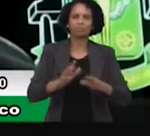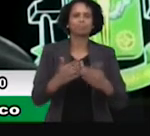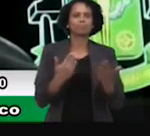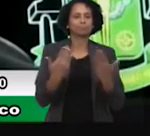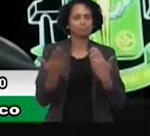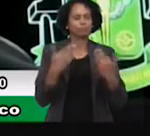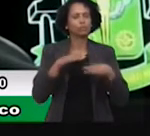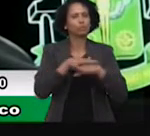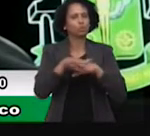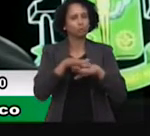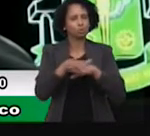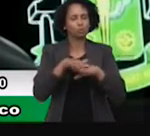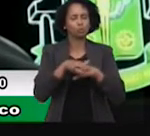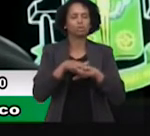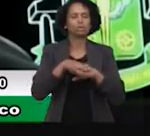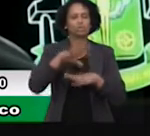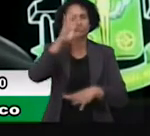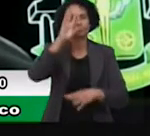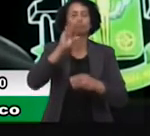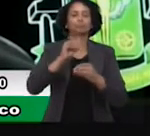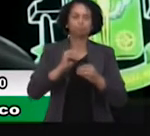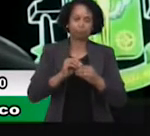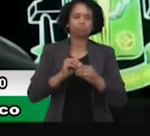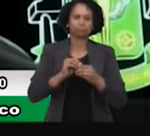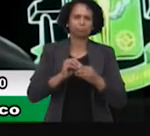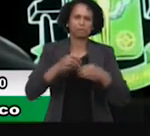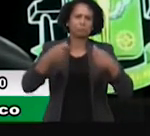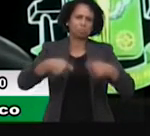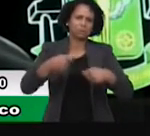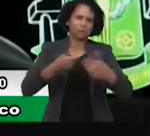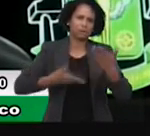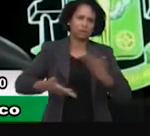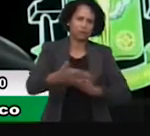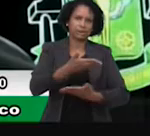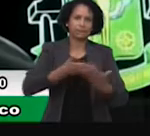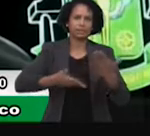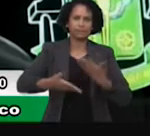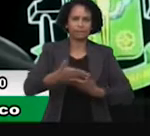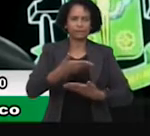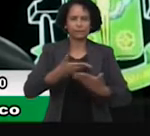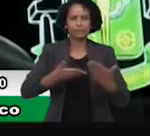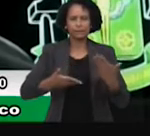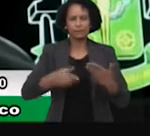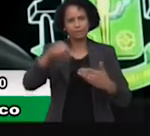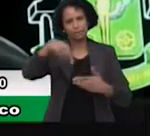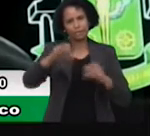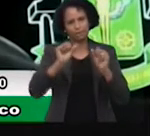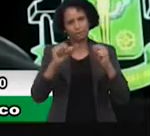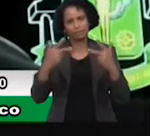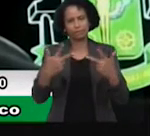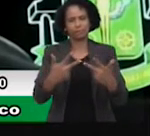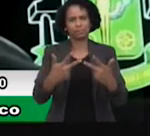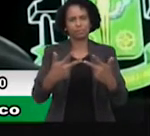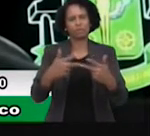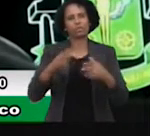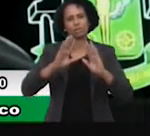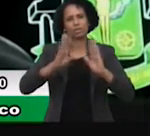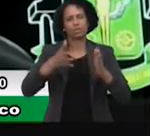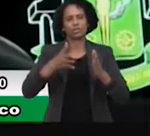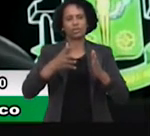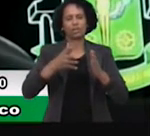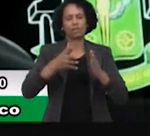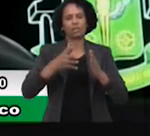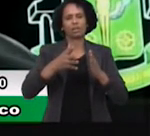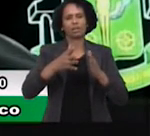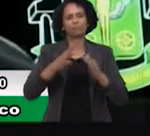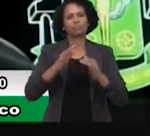Excelência entendeu da necessidade da contribuição desse final de mandato que Vossa Excelência poderia dar aqui nesta casa. Então, fica aqui registrada a nossa gratidão,